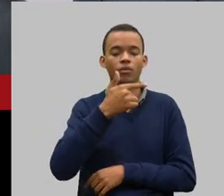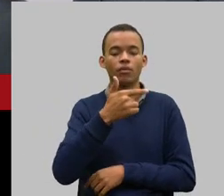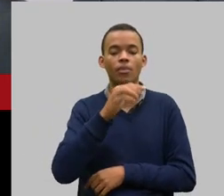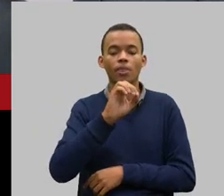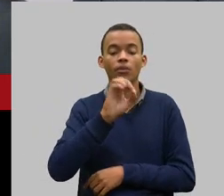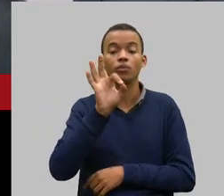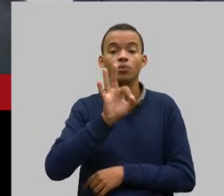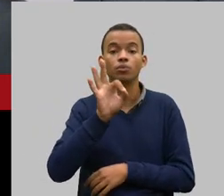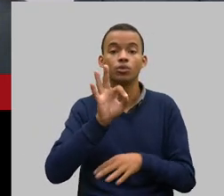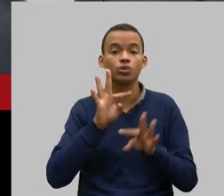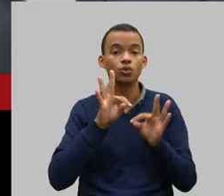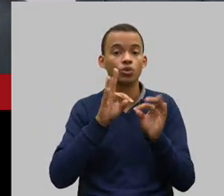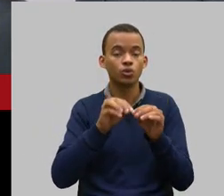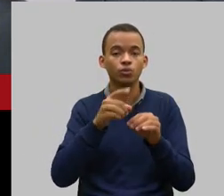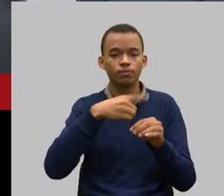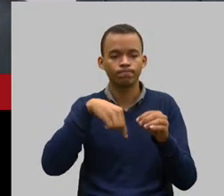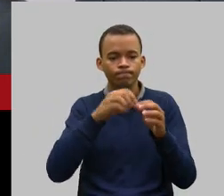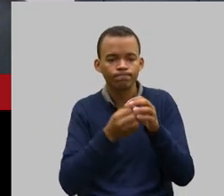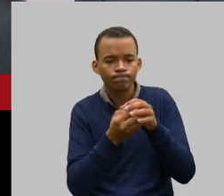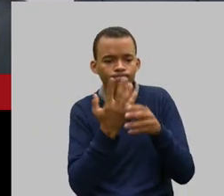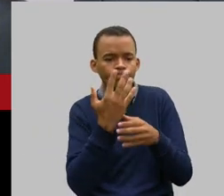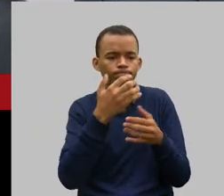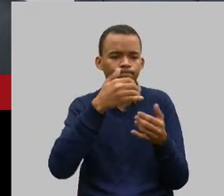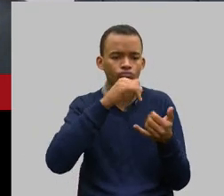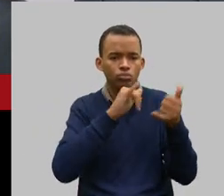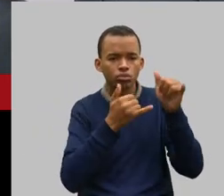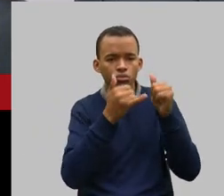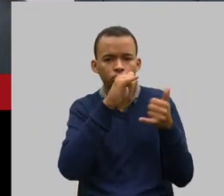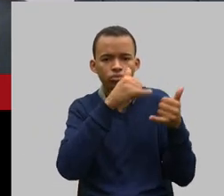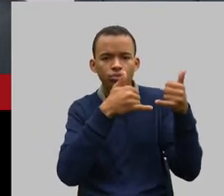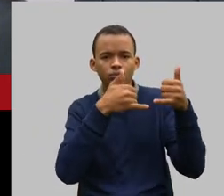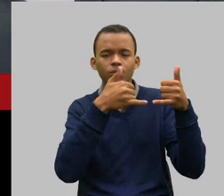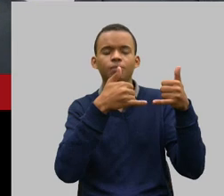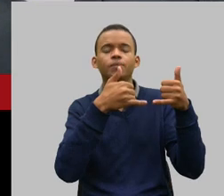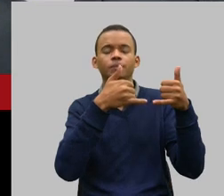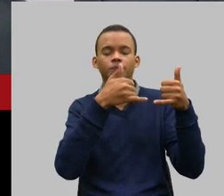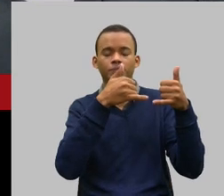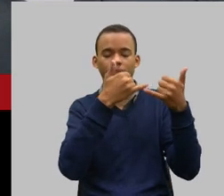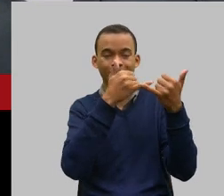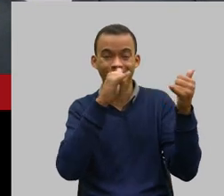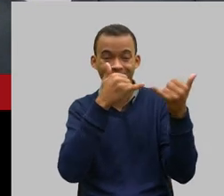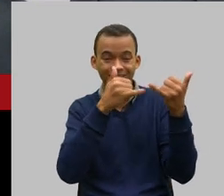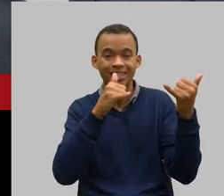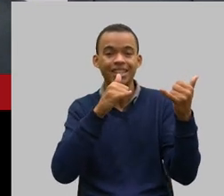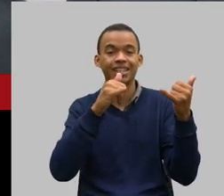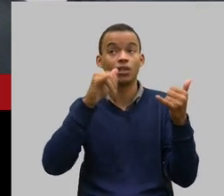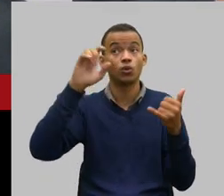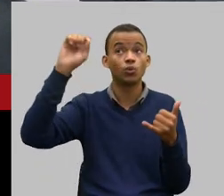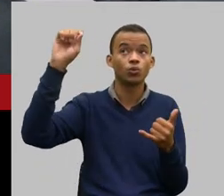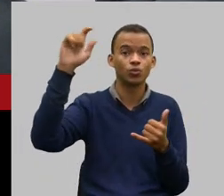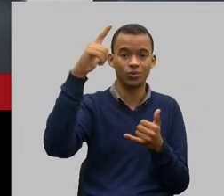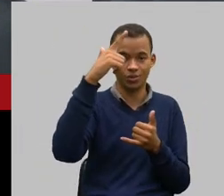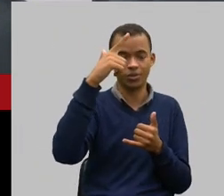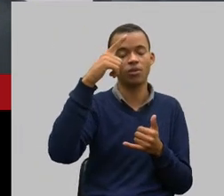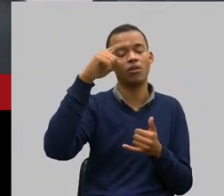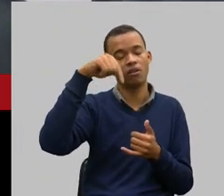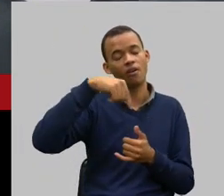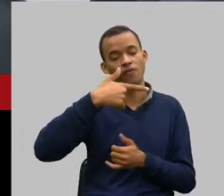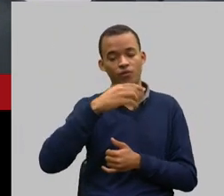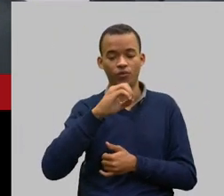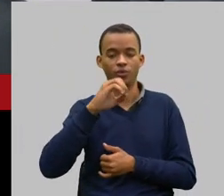produzido de energia solar no Brasil 20% em Minas Gerais especificamente no no norte